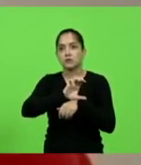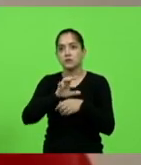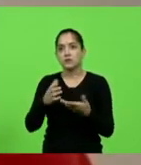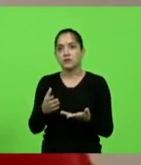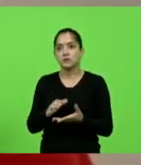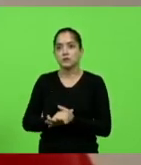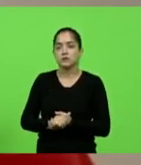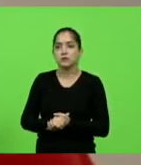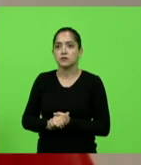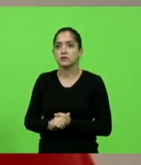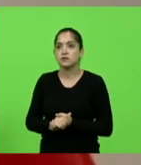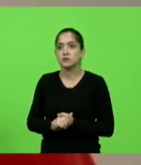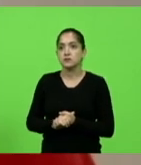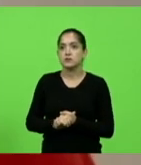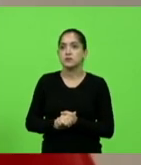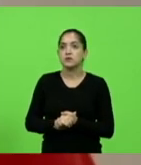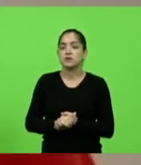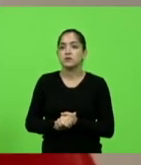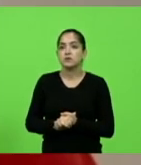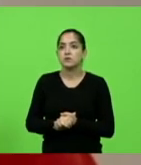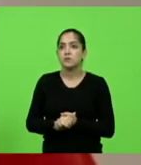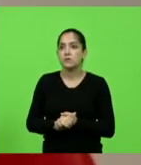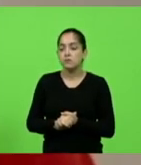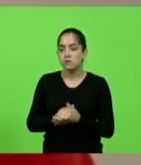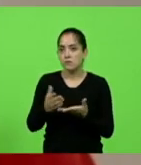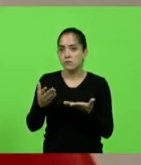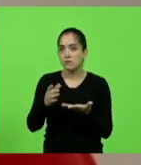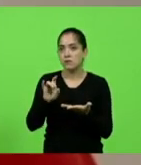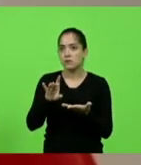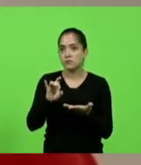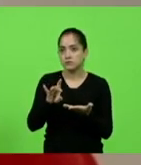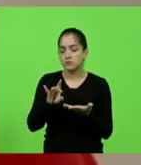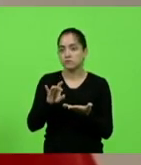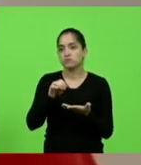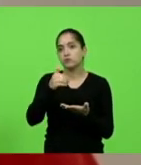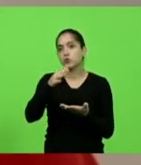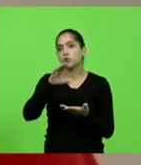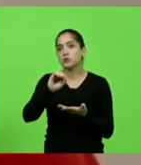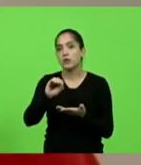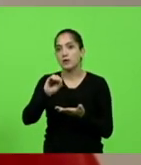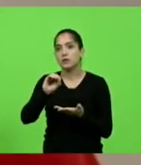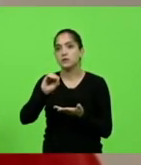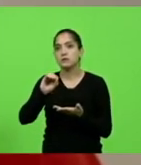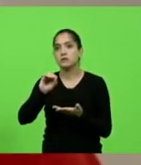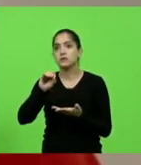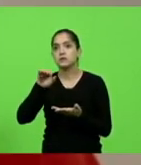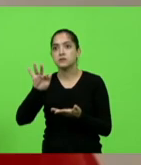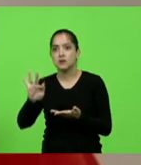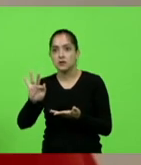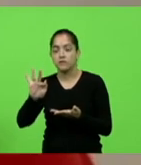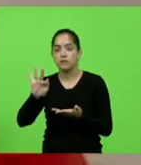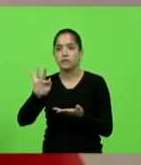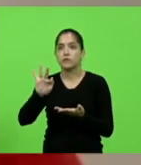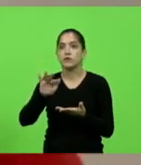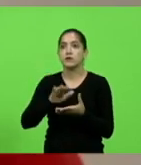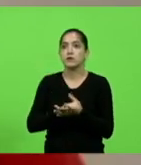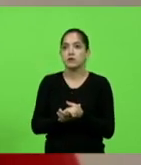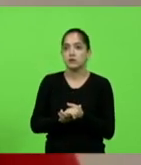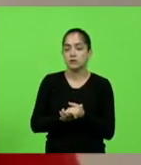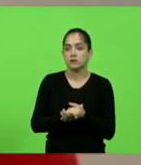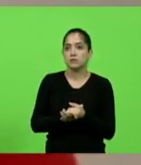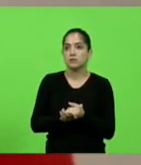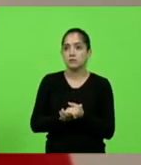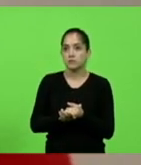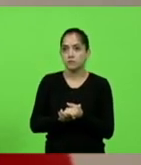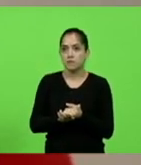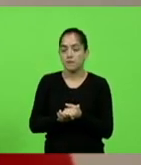artigo 10A que onera o Estado de Santa Catarina. O 10D, o 10F, o 10G... todos